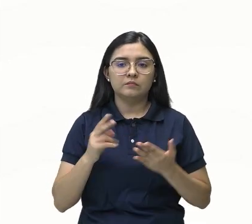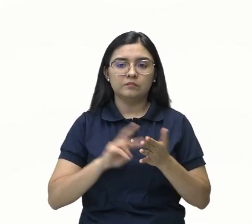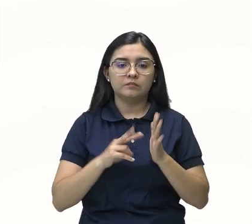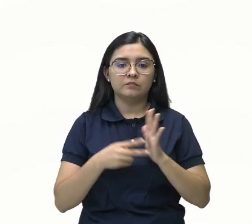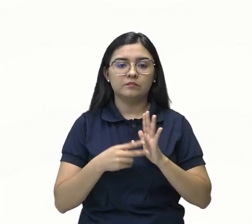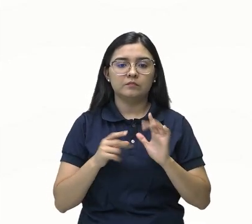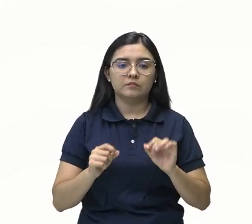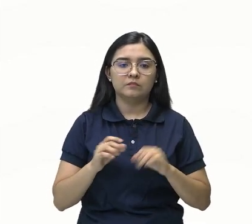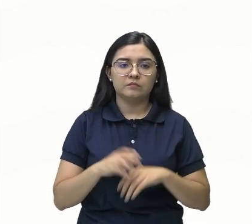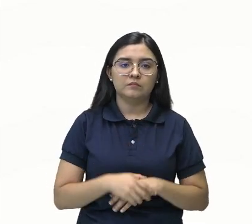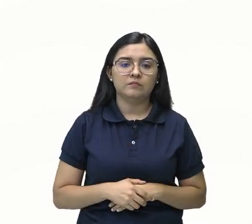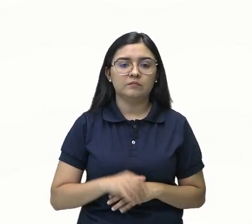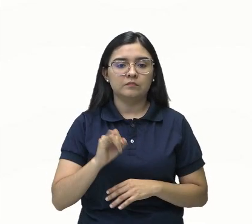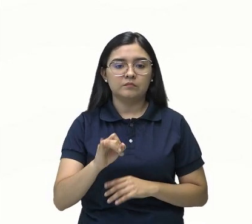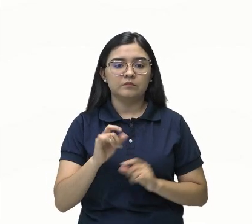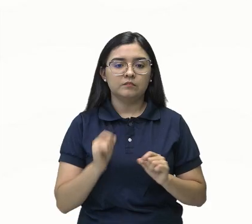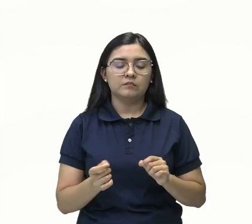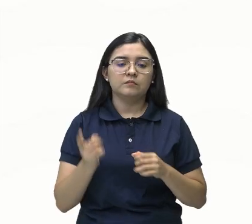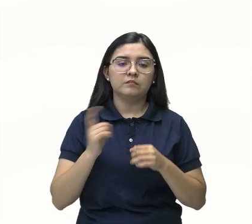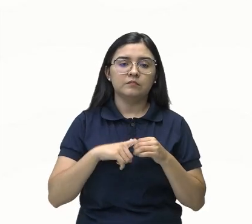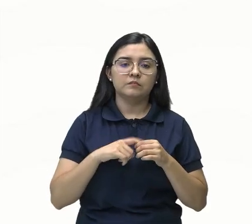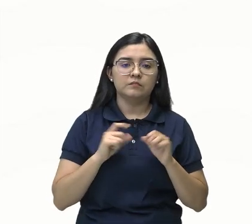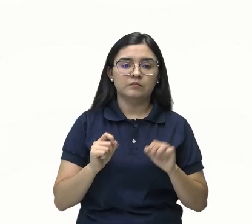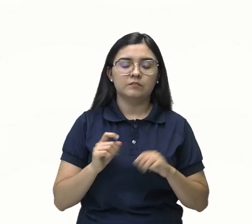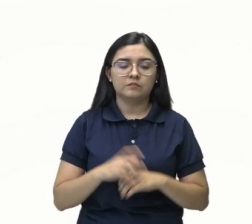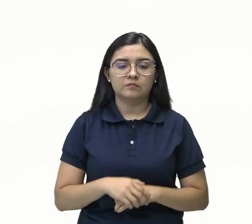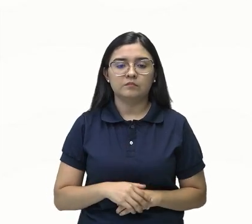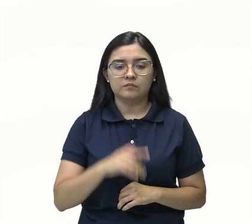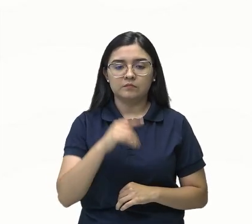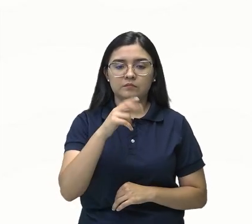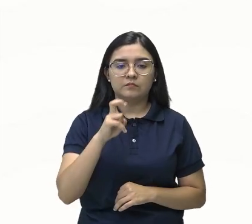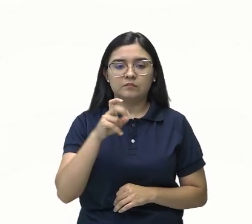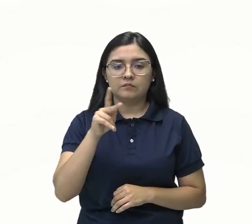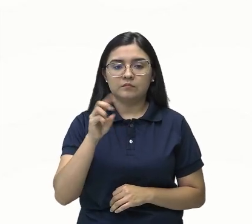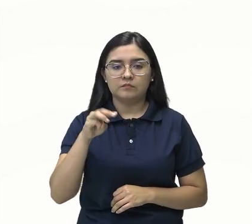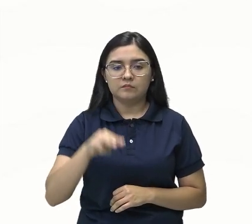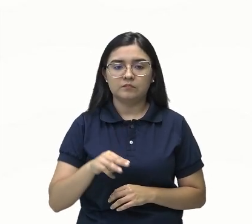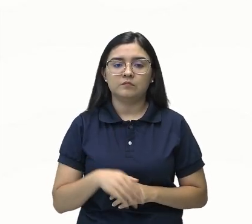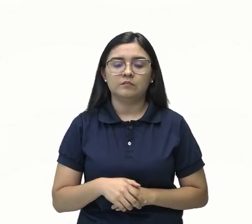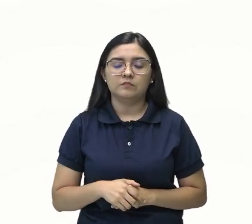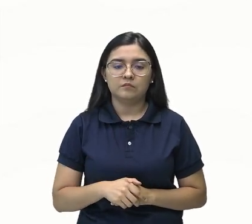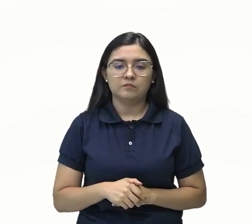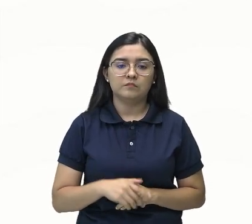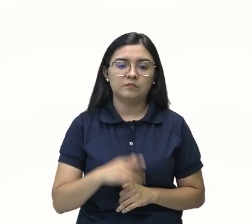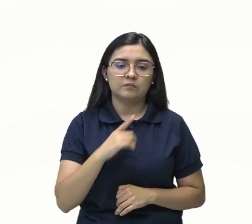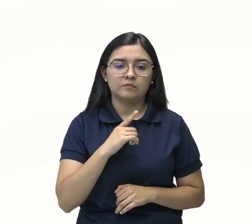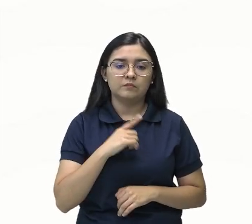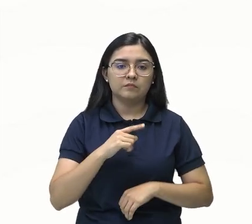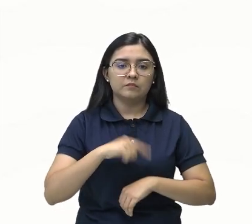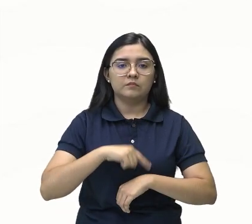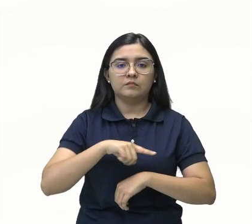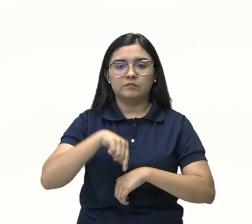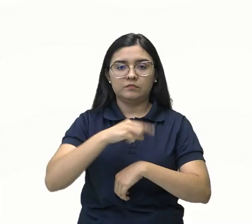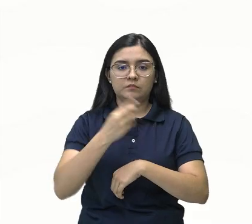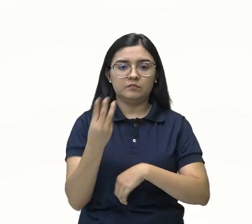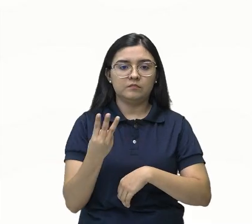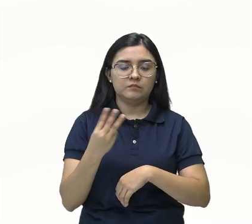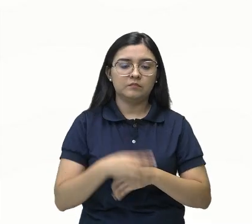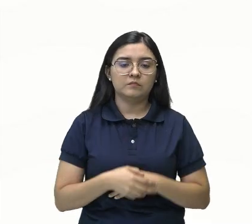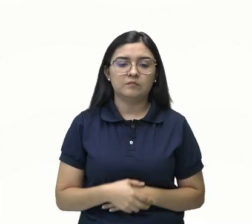significa que, se eu vou voltar a 75 km por hora, eu vou levar 3